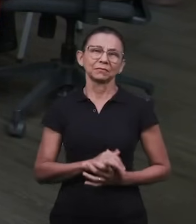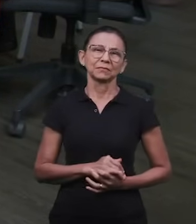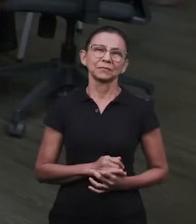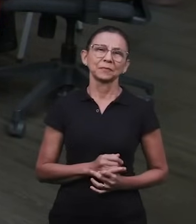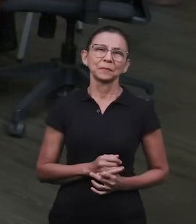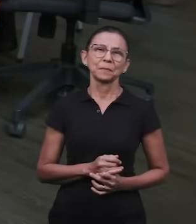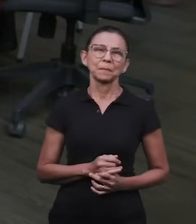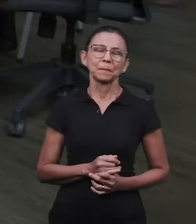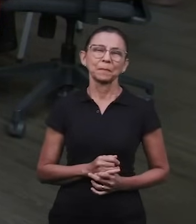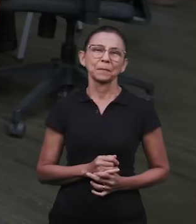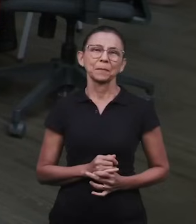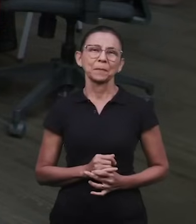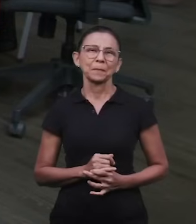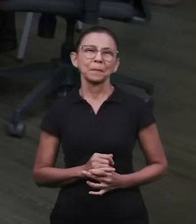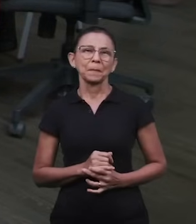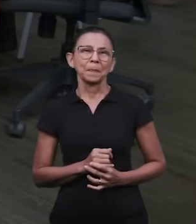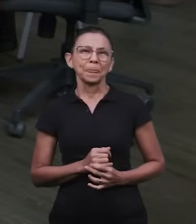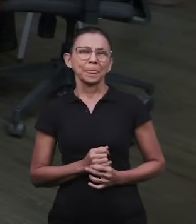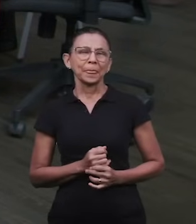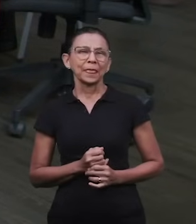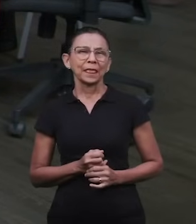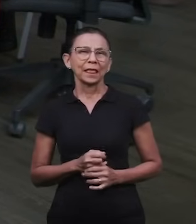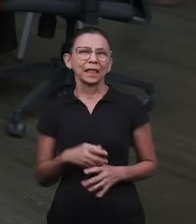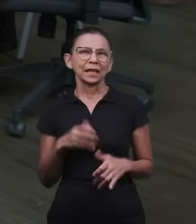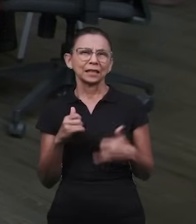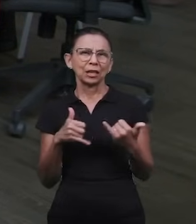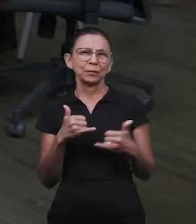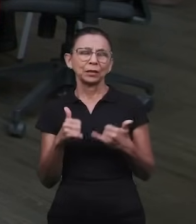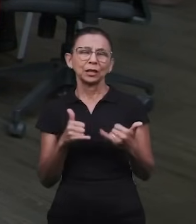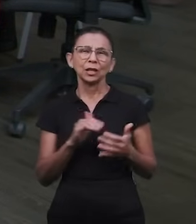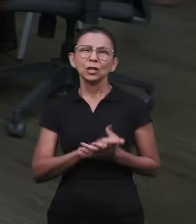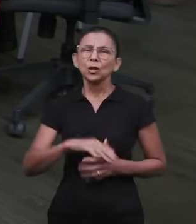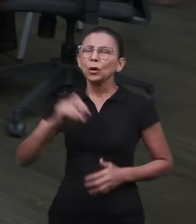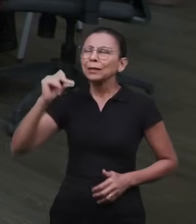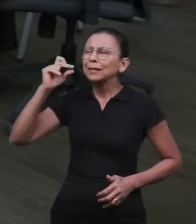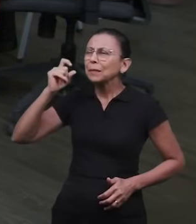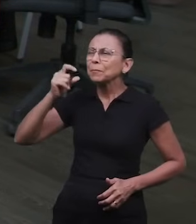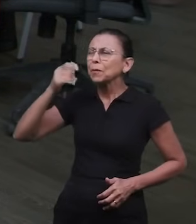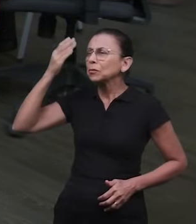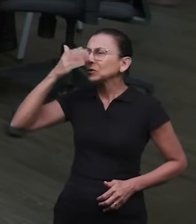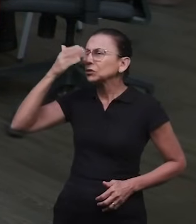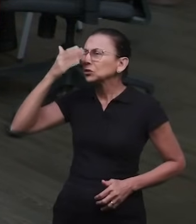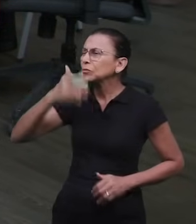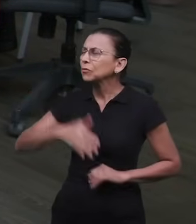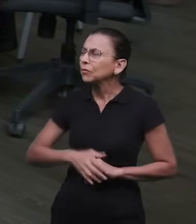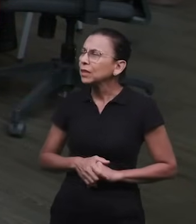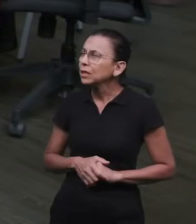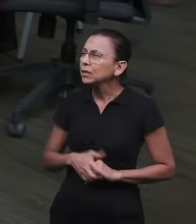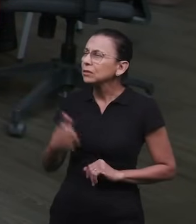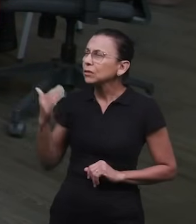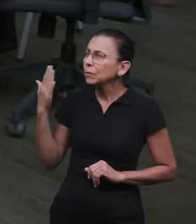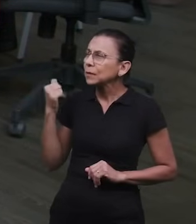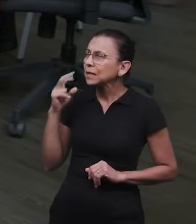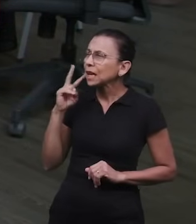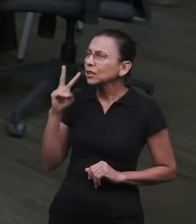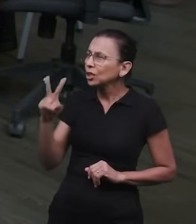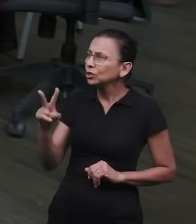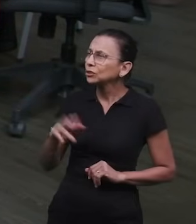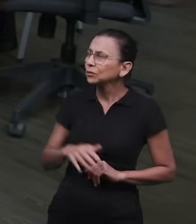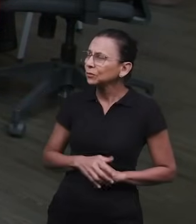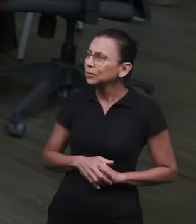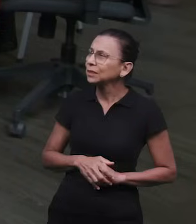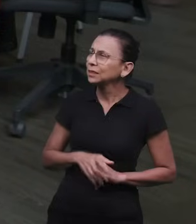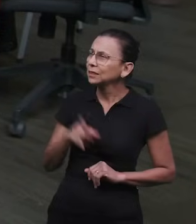lá, até brinquei uma vez, que eu falei, rapaz, quanto tempo eu não vejo você? A última vez que eu te vi foi num casamento, eu nem lembro quem estava casando. Ele falou, era